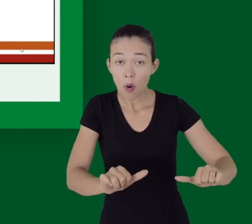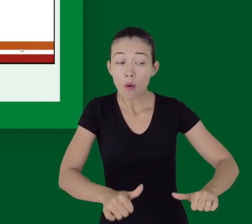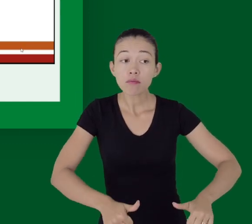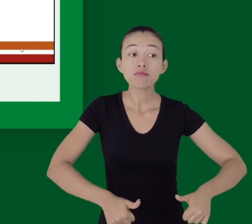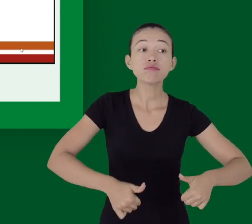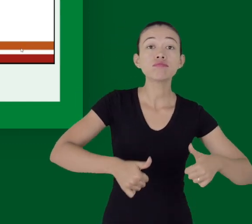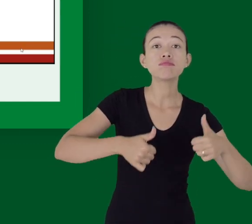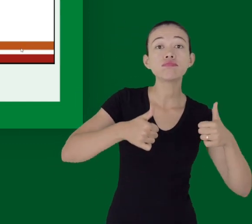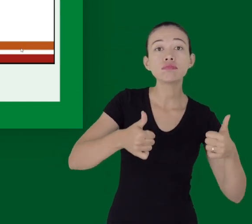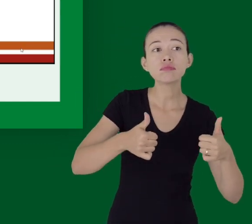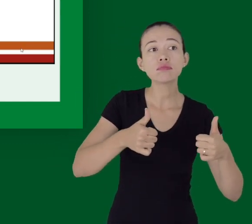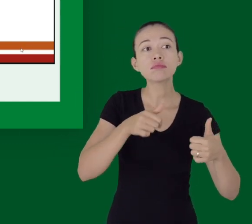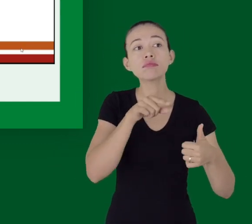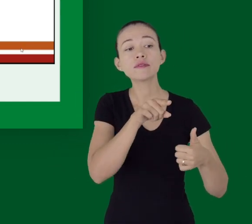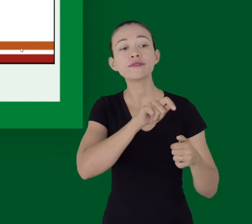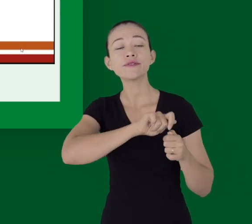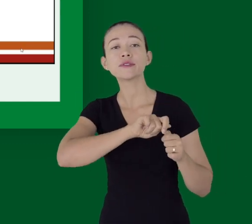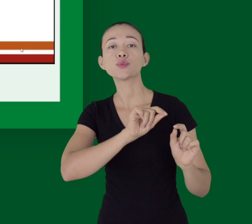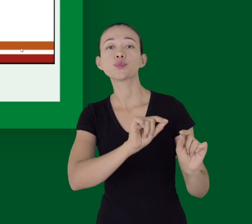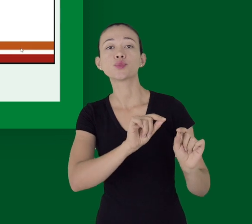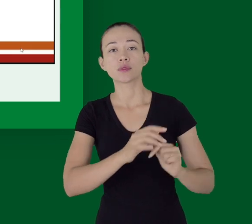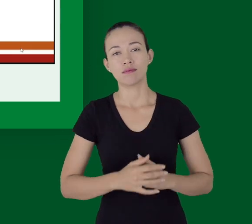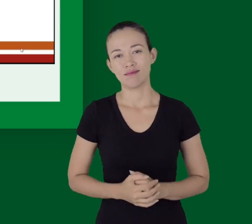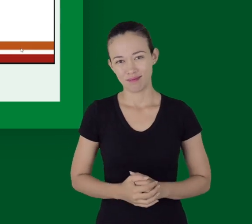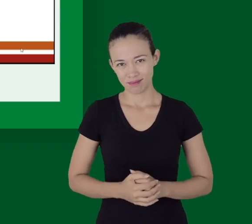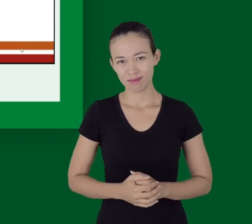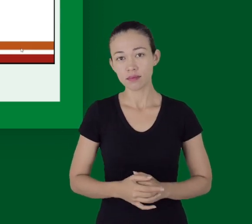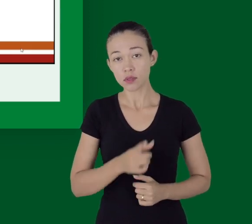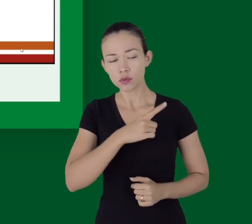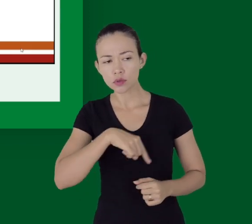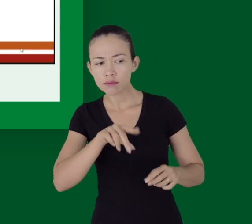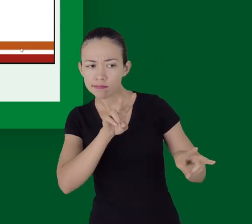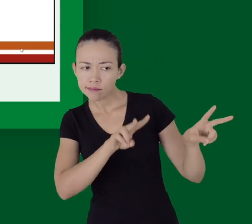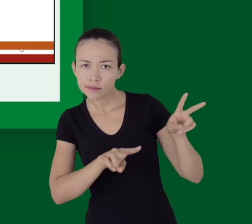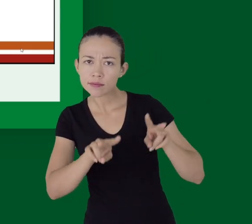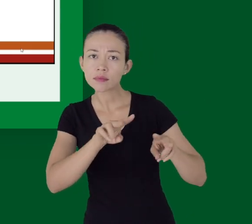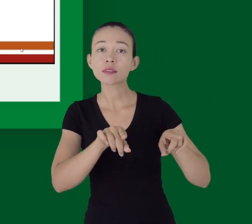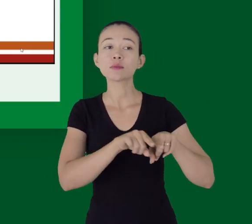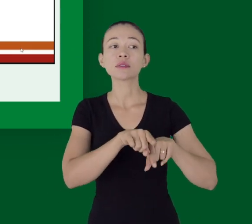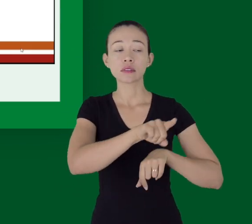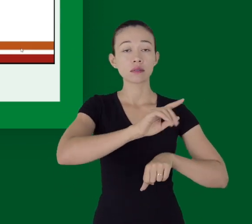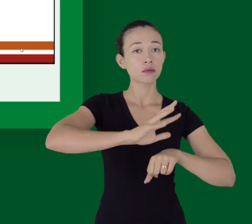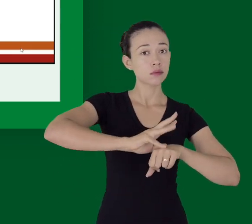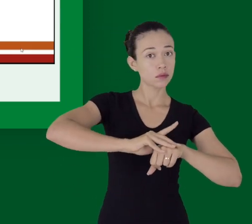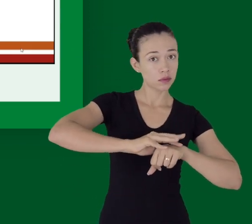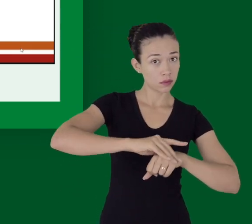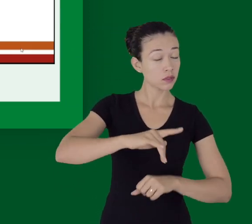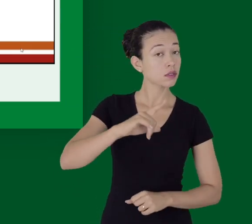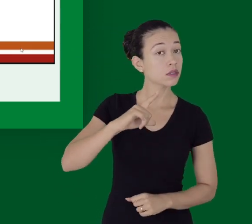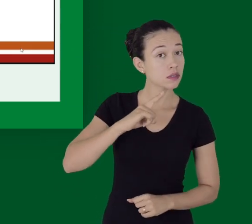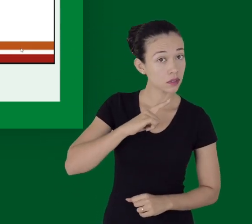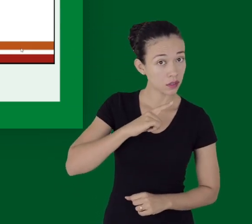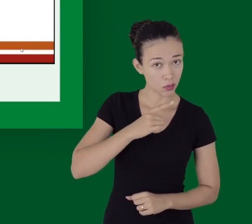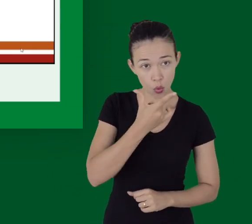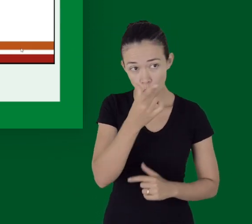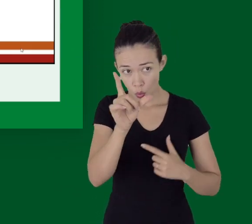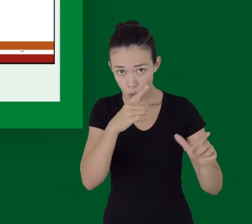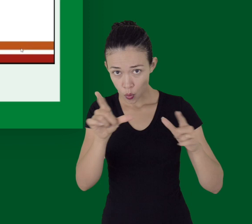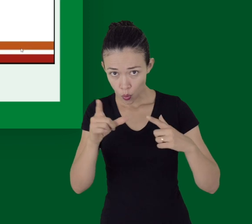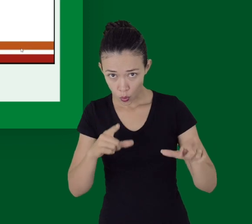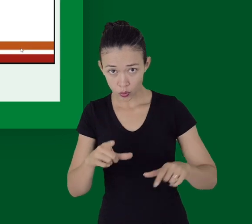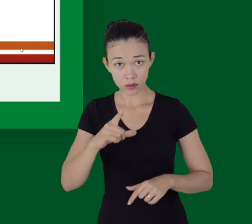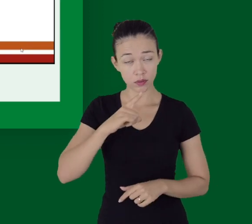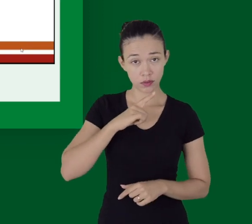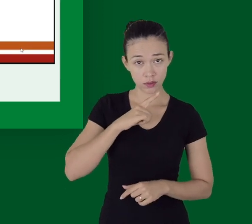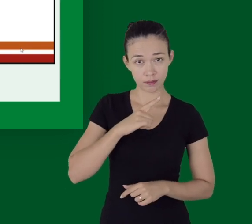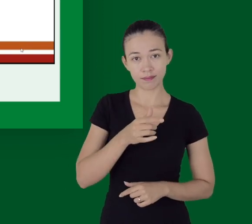o que ele estava fazendo, né, neste momento que a dor piorou, e se ele tem alguma comorbidade. A gente tem alguns dados, né? O paciente